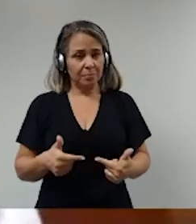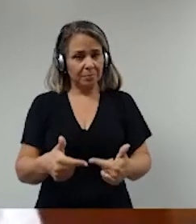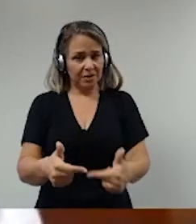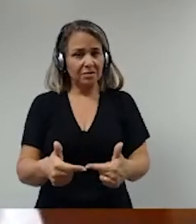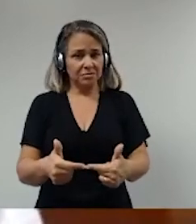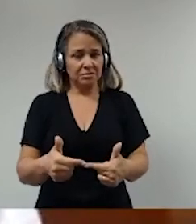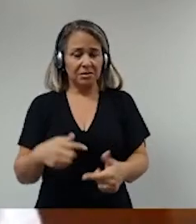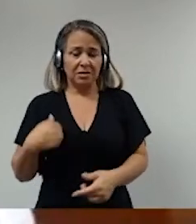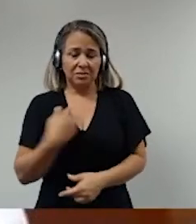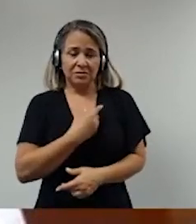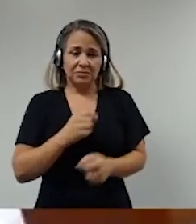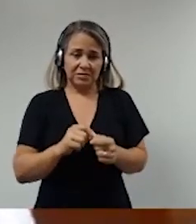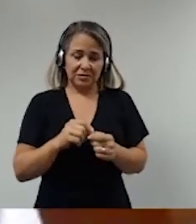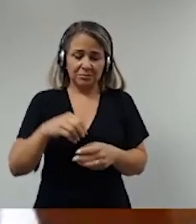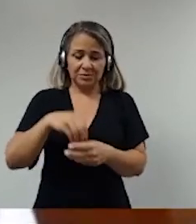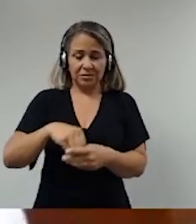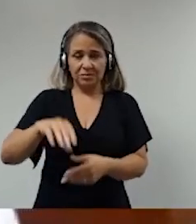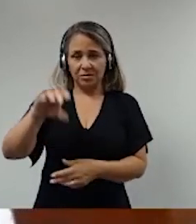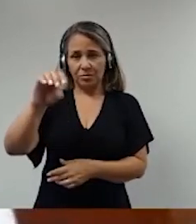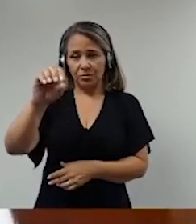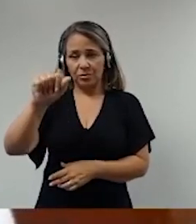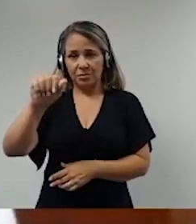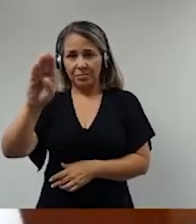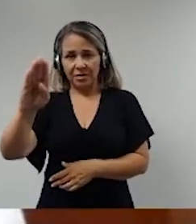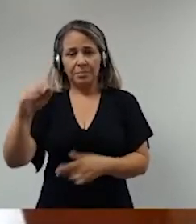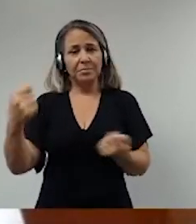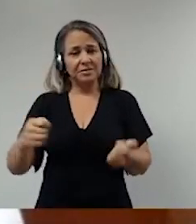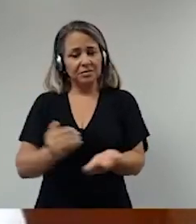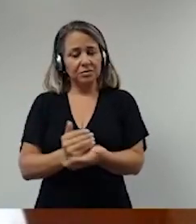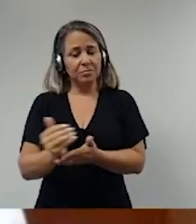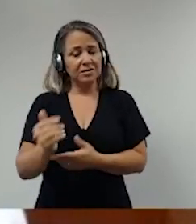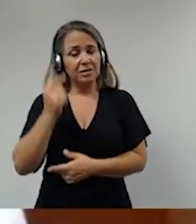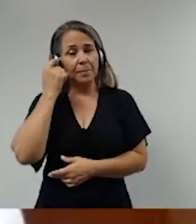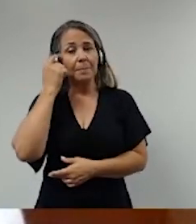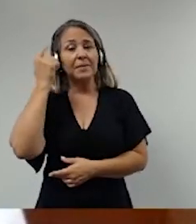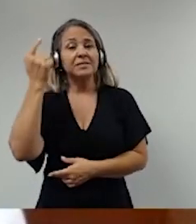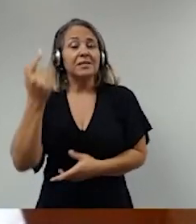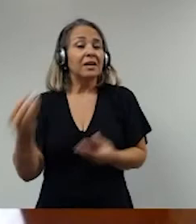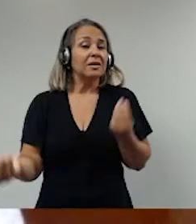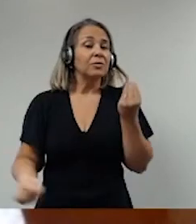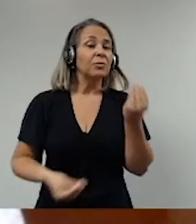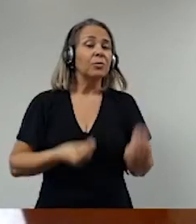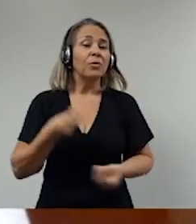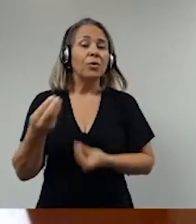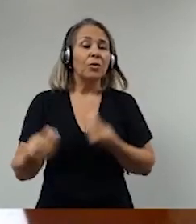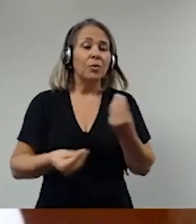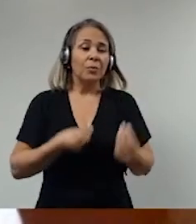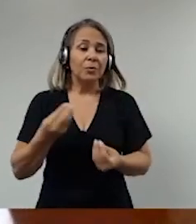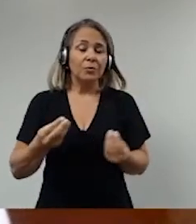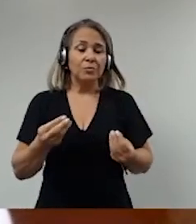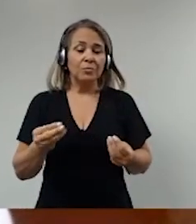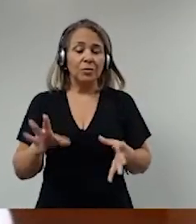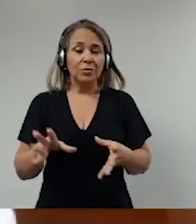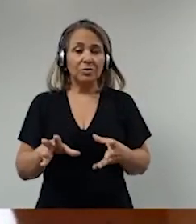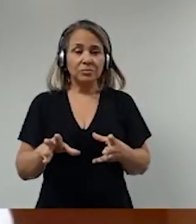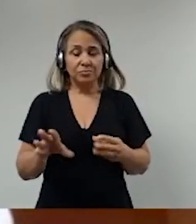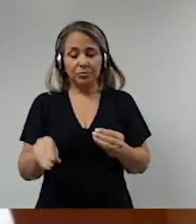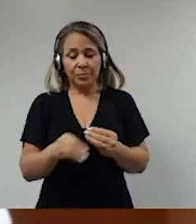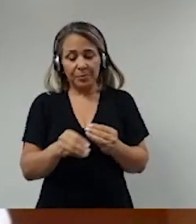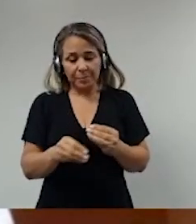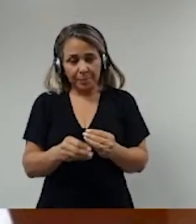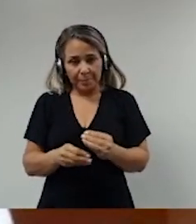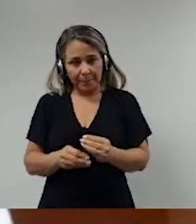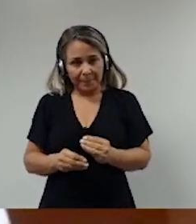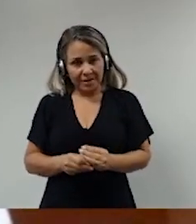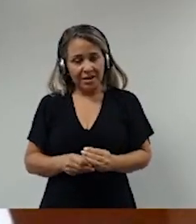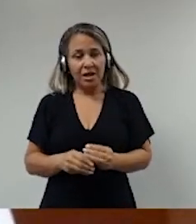OAB, né, no caso, as outras instituições têm que dar, é pensar no como elas são compostas e o quanto essas